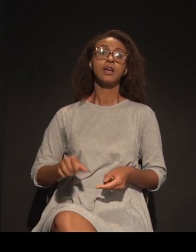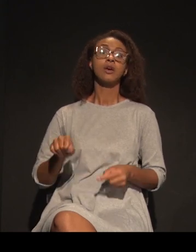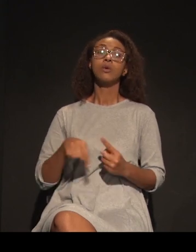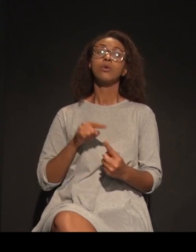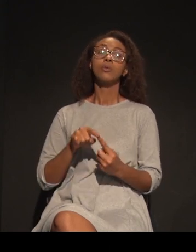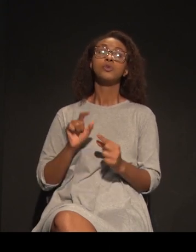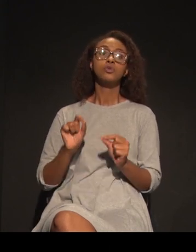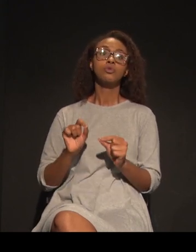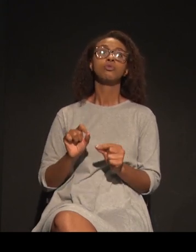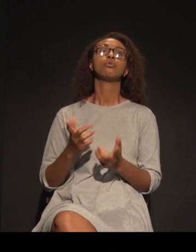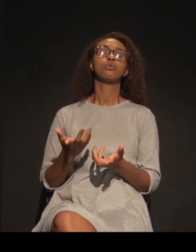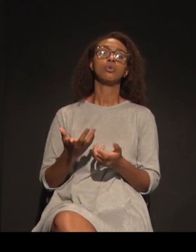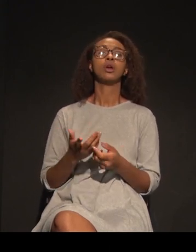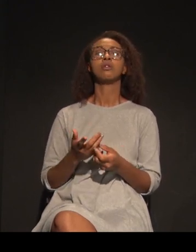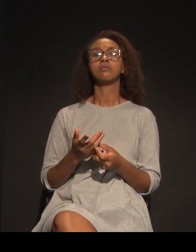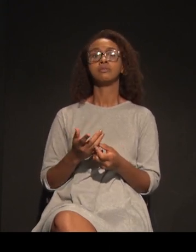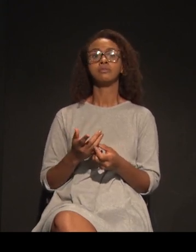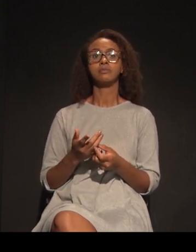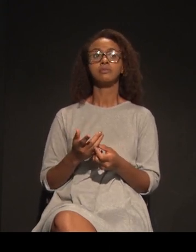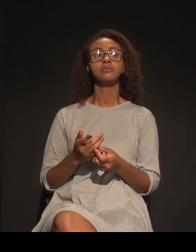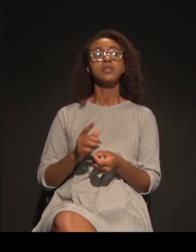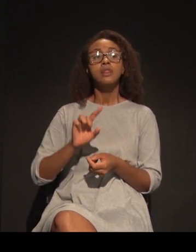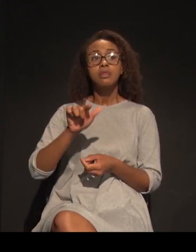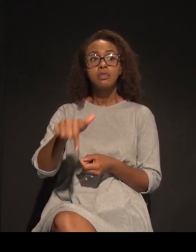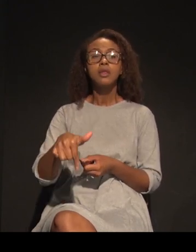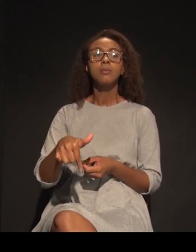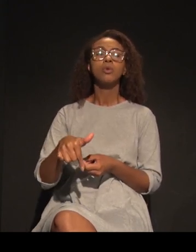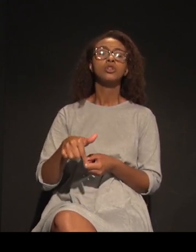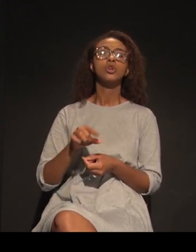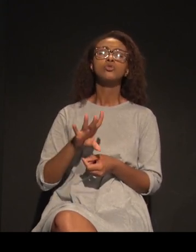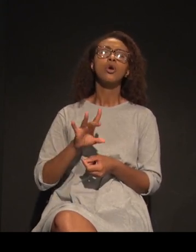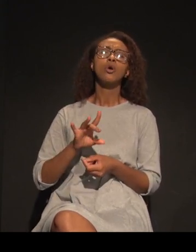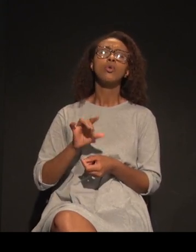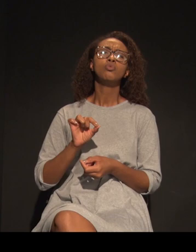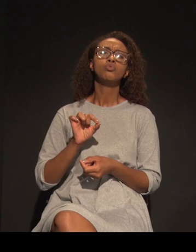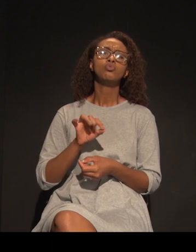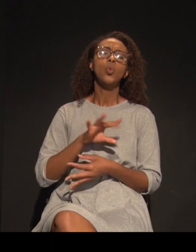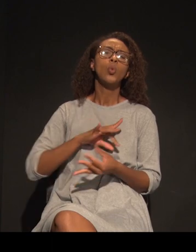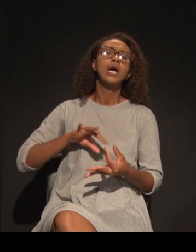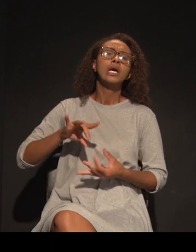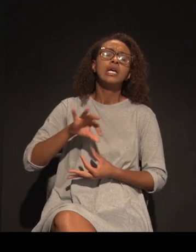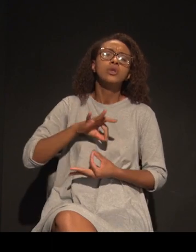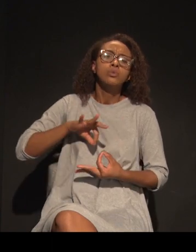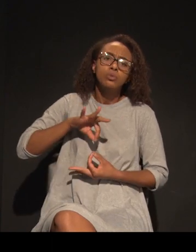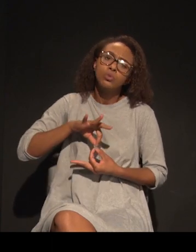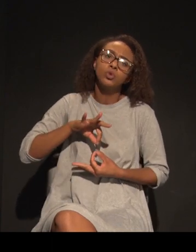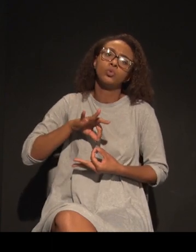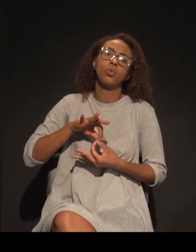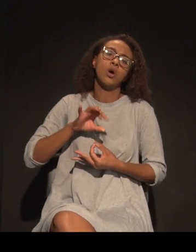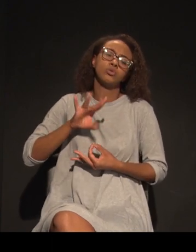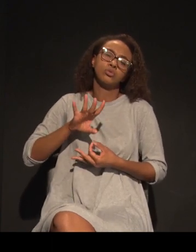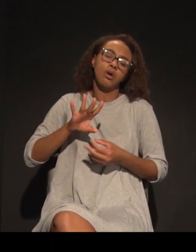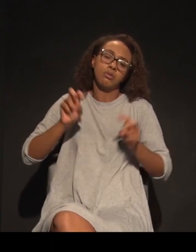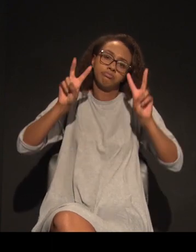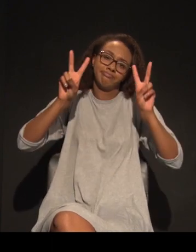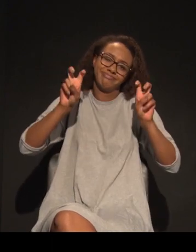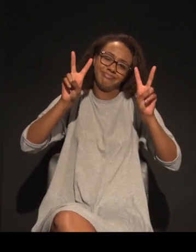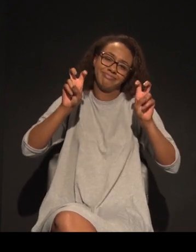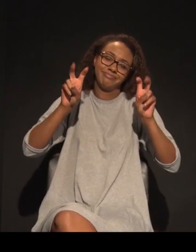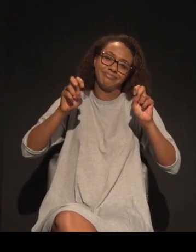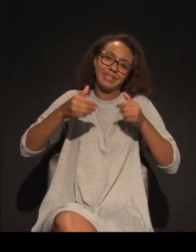gente fazer se faz nem seguido um pequeno ritual que é de abertura mesmo da nossa da nossa